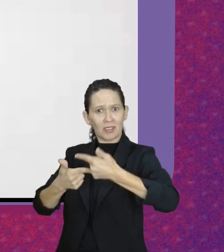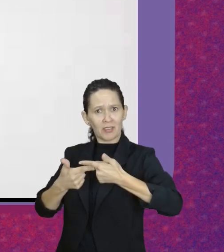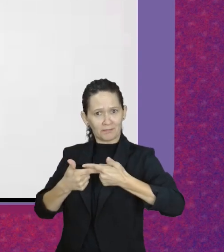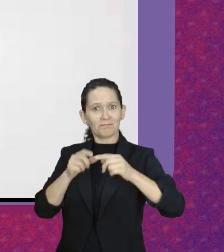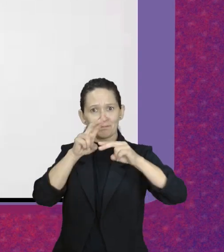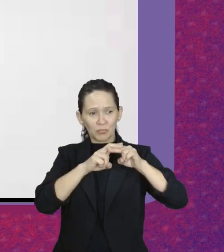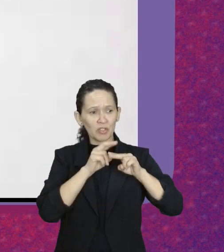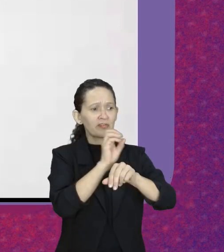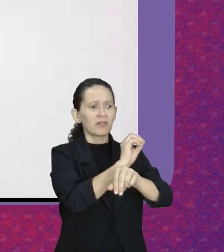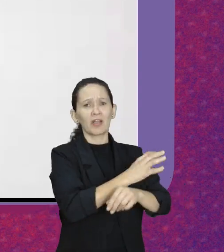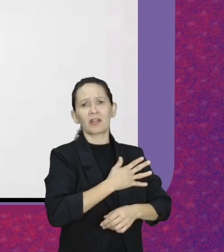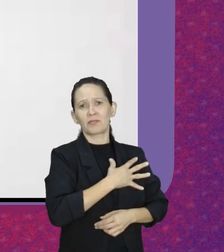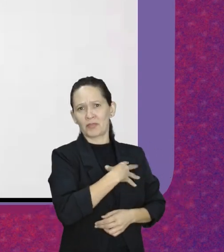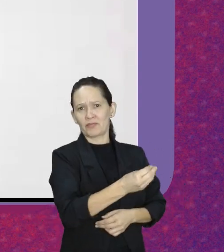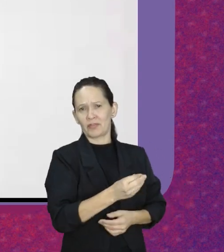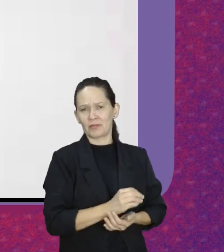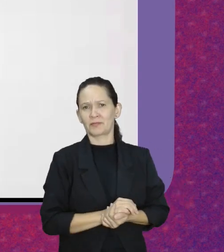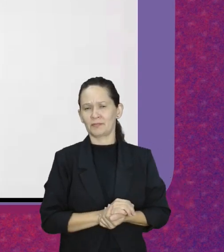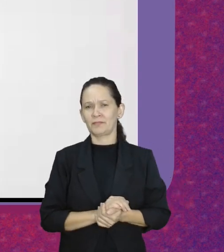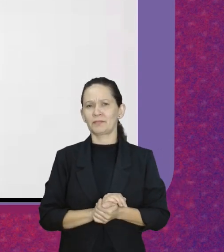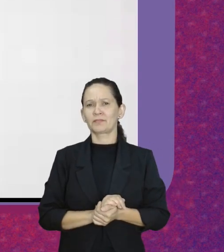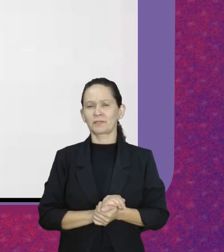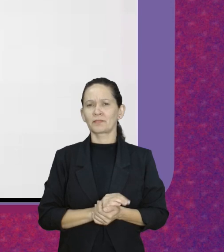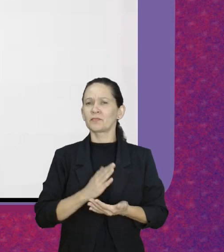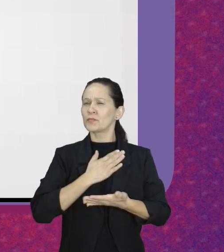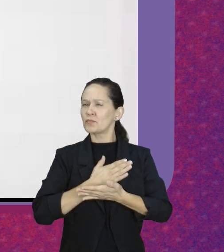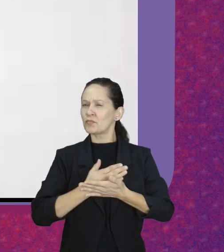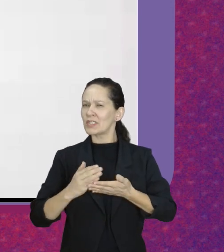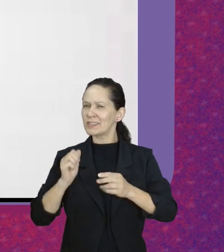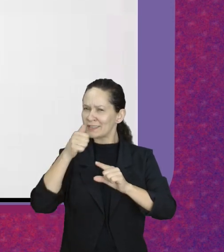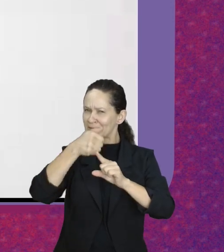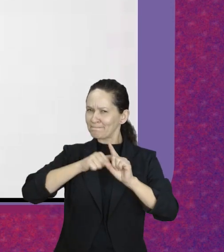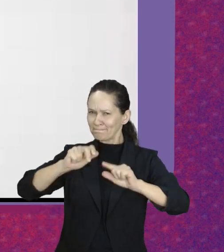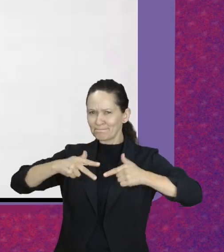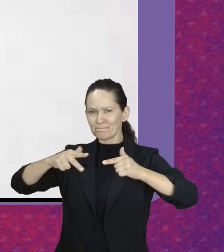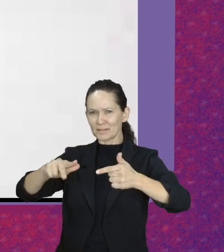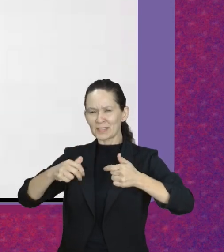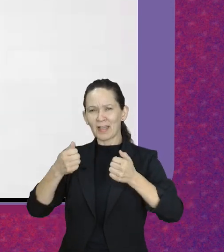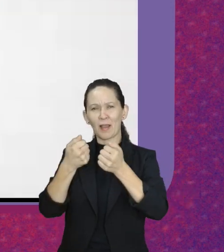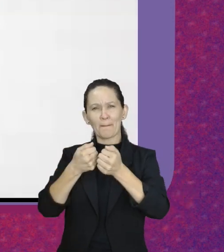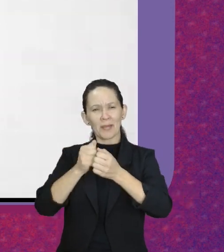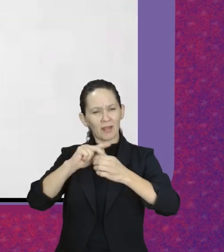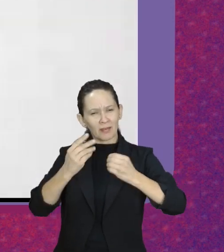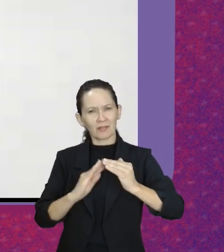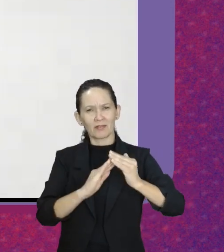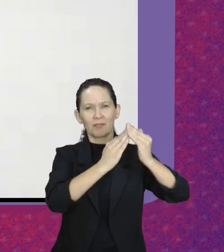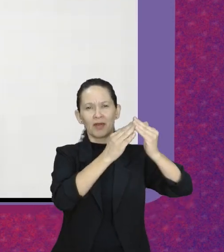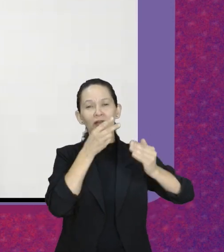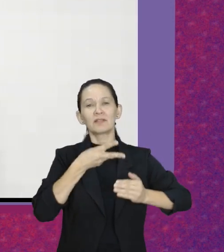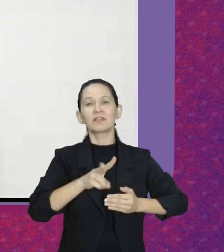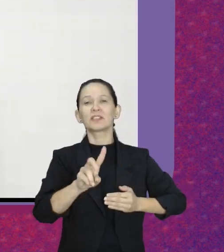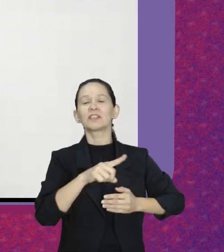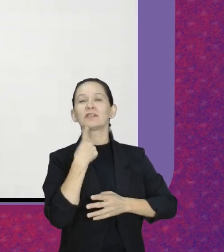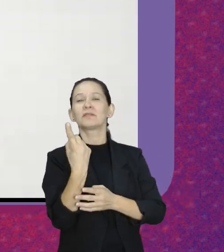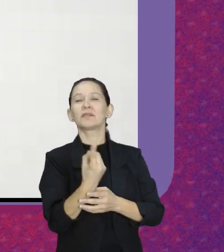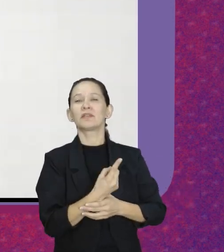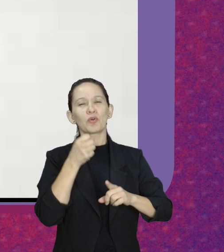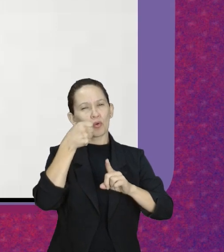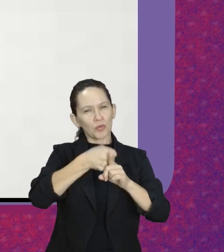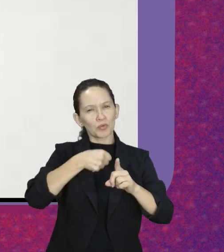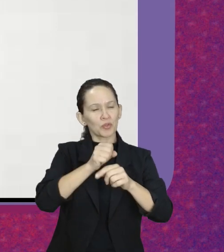Então, quando eu comecei a militar no movimento de bairro, a gente participei do movimento de luta